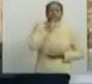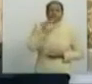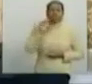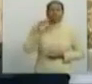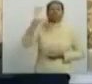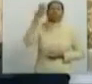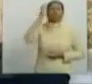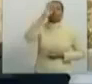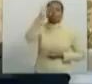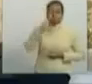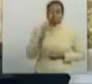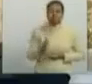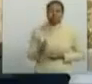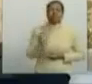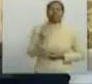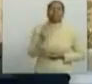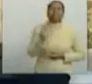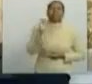brasileira?